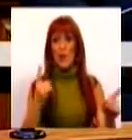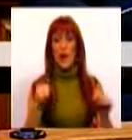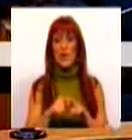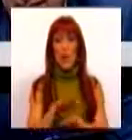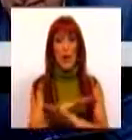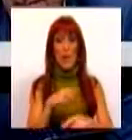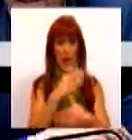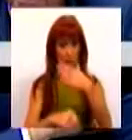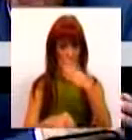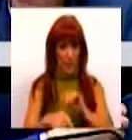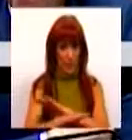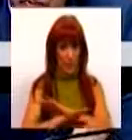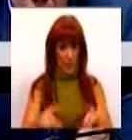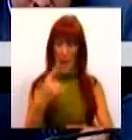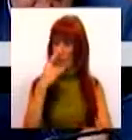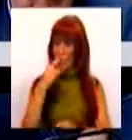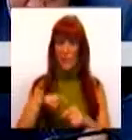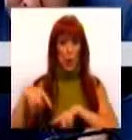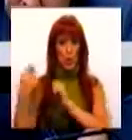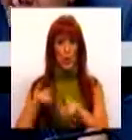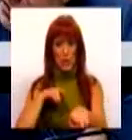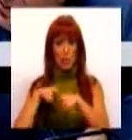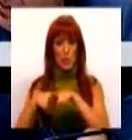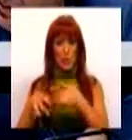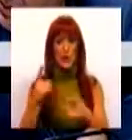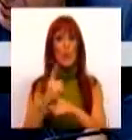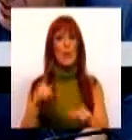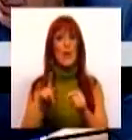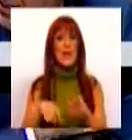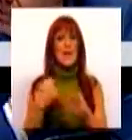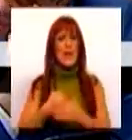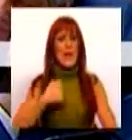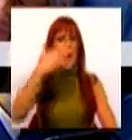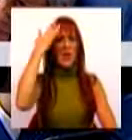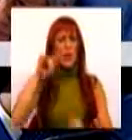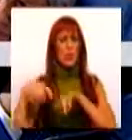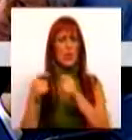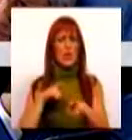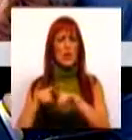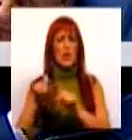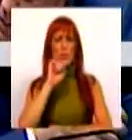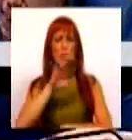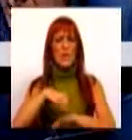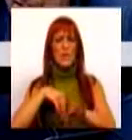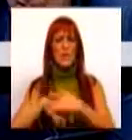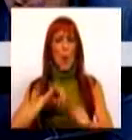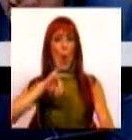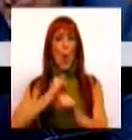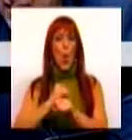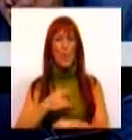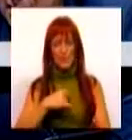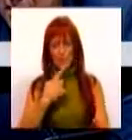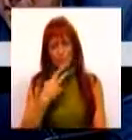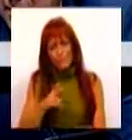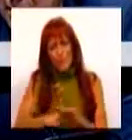deixei de advogar e preferi o debate político é porque sempre achei que o debate político se podia fazer com outra franqueza